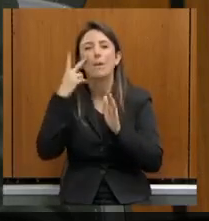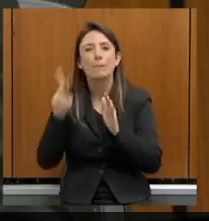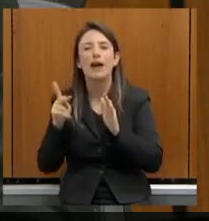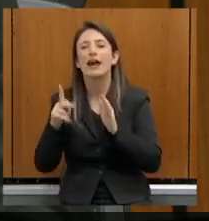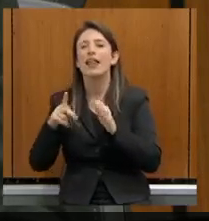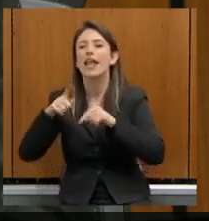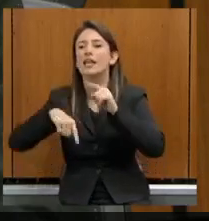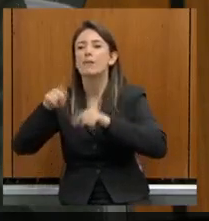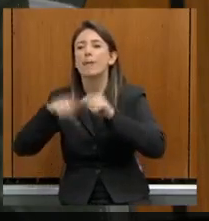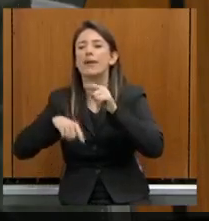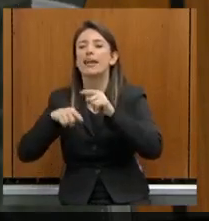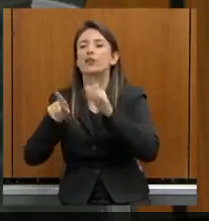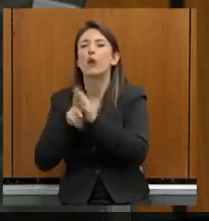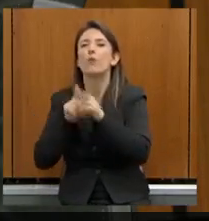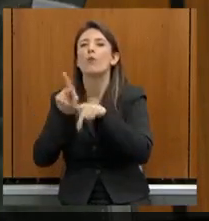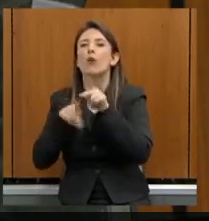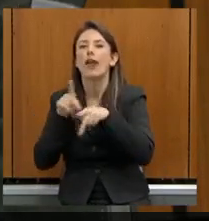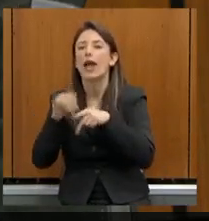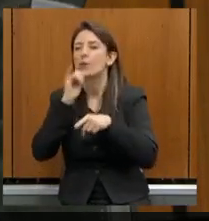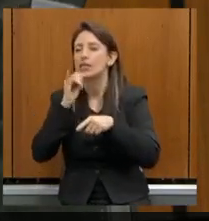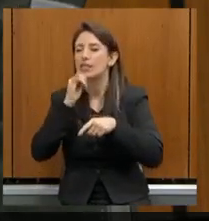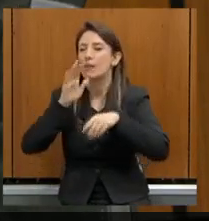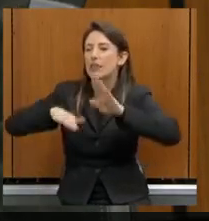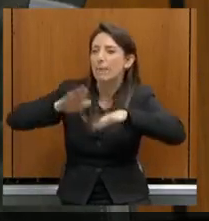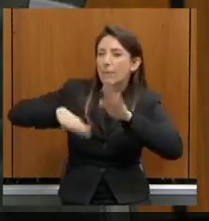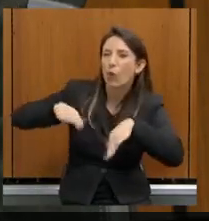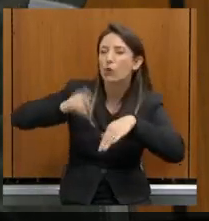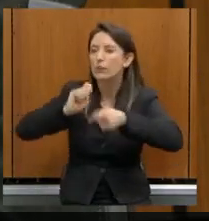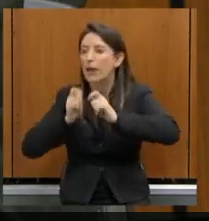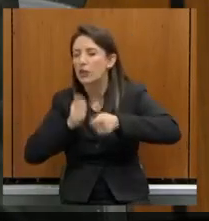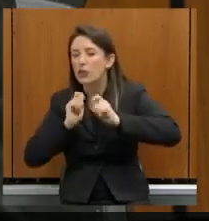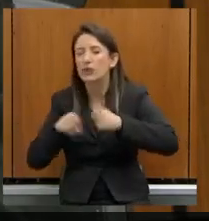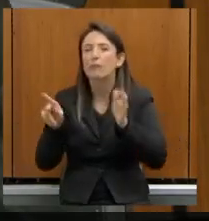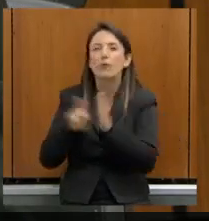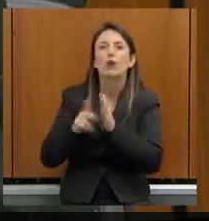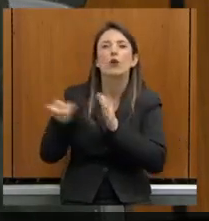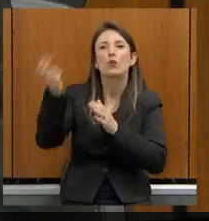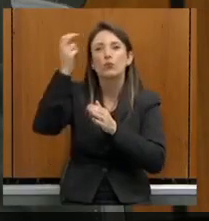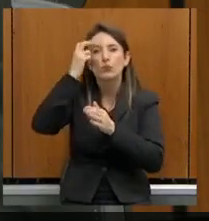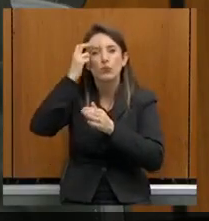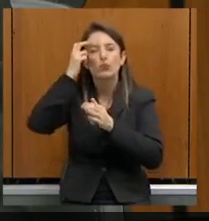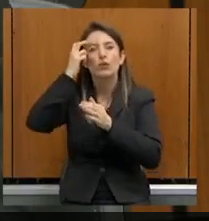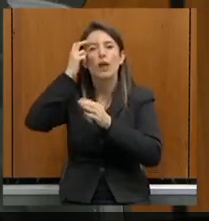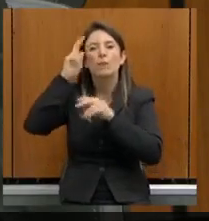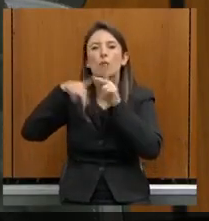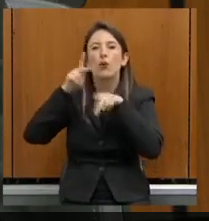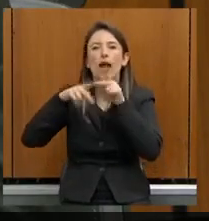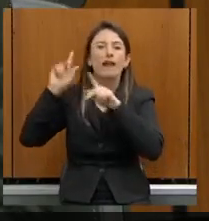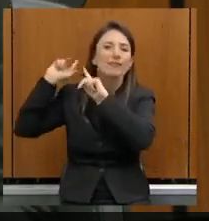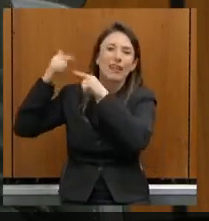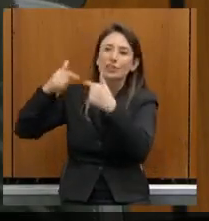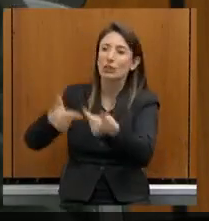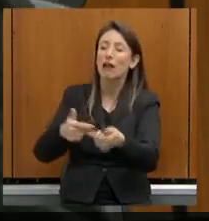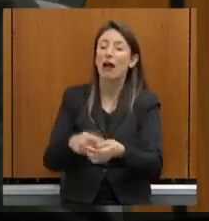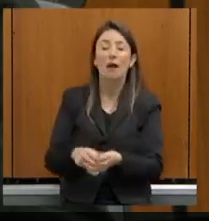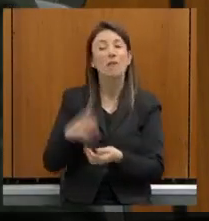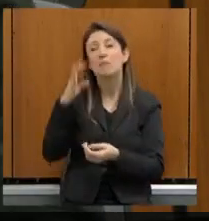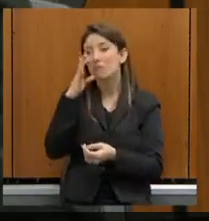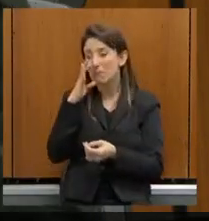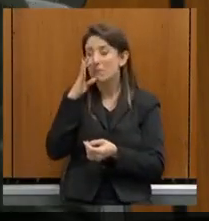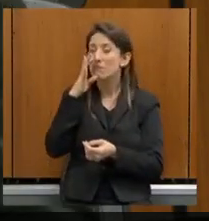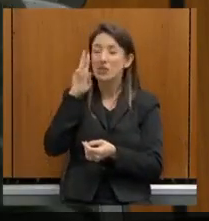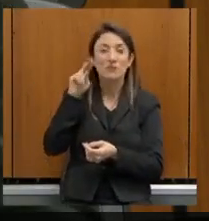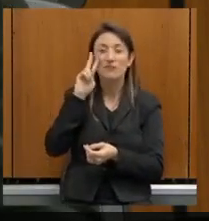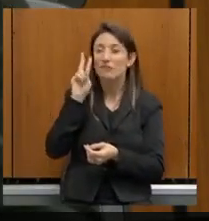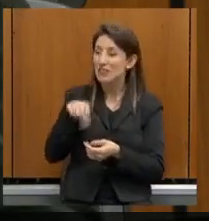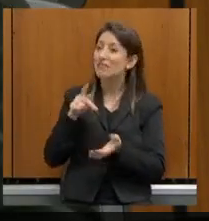batuques para os tambores que contemplam a cultura popular e tradicional eu nunca vi é uma ideia de um edital realmente que